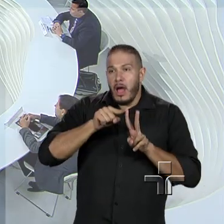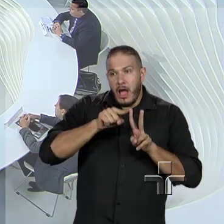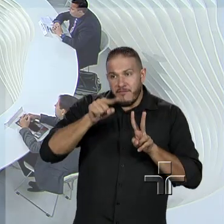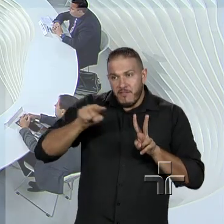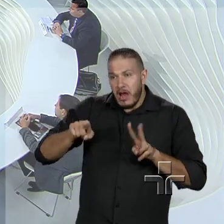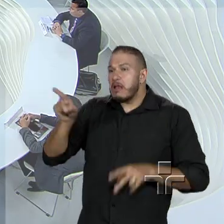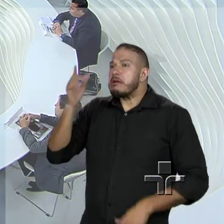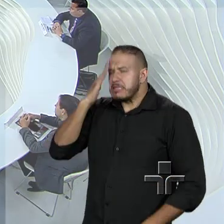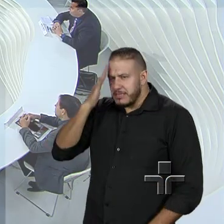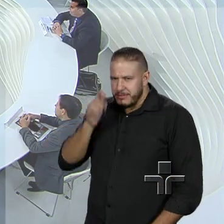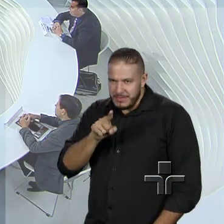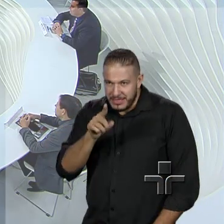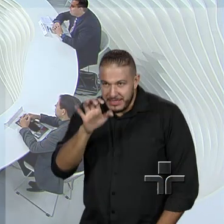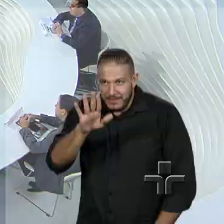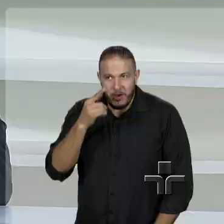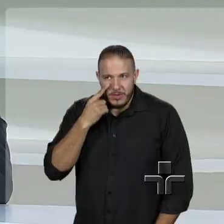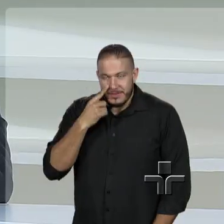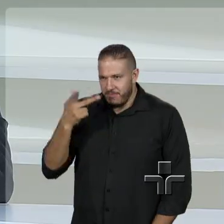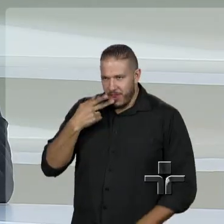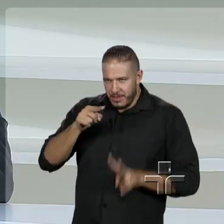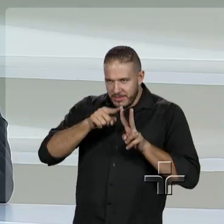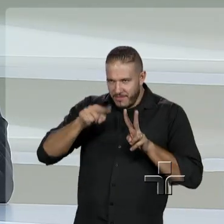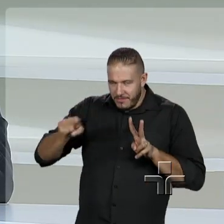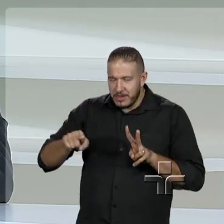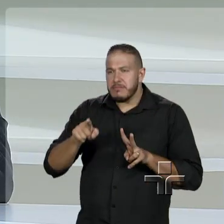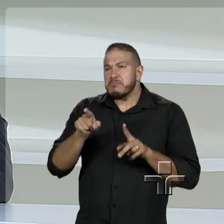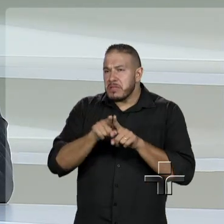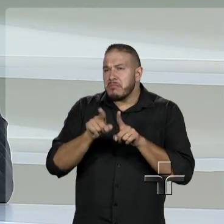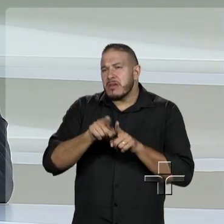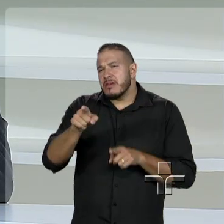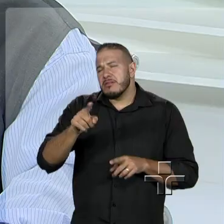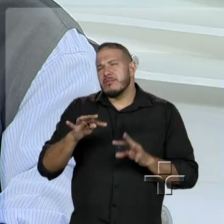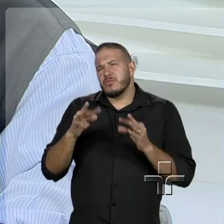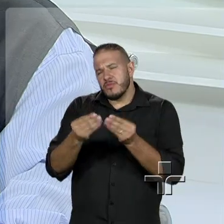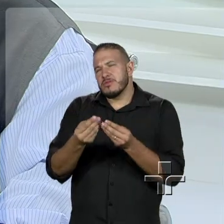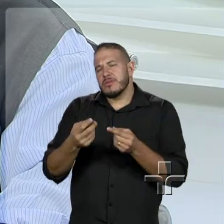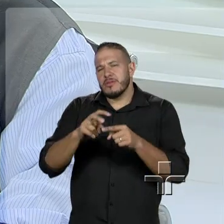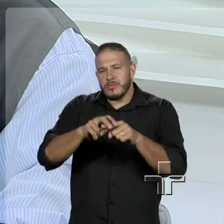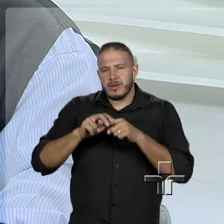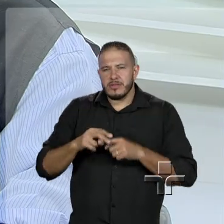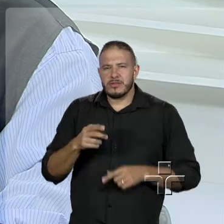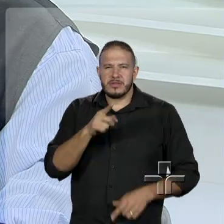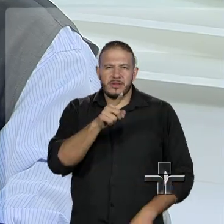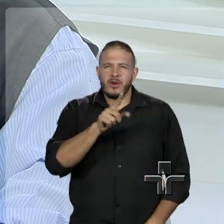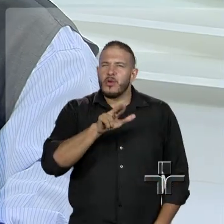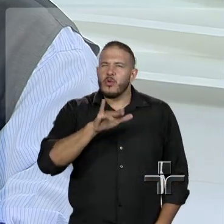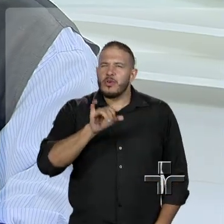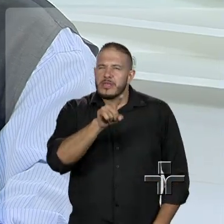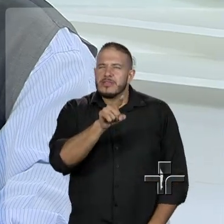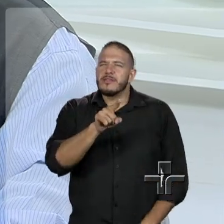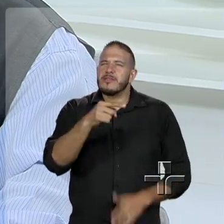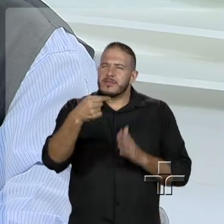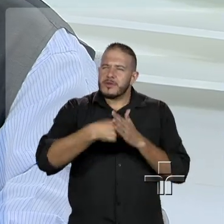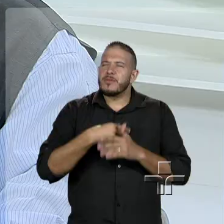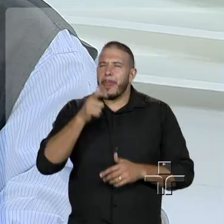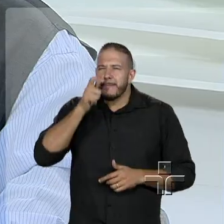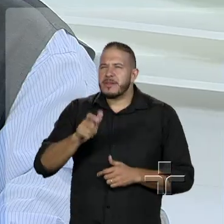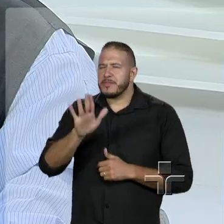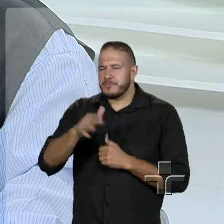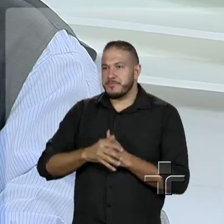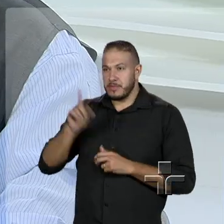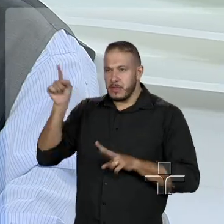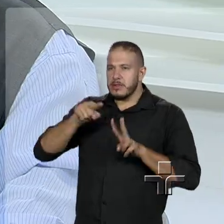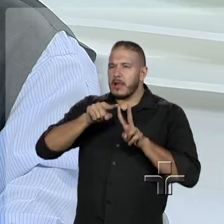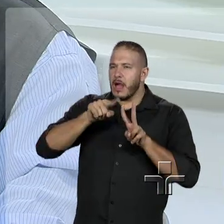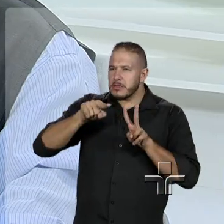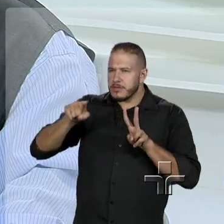No caso da Vale, você está falando. Você quer ver uma coisa interessante? E também isso tudo aqui, Luiz, você levantou uma questão interessante. A Vale